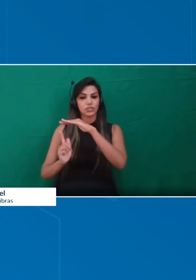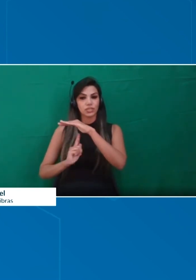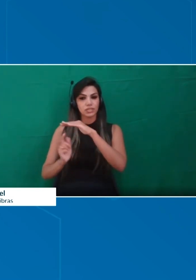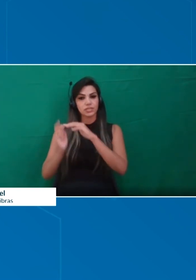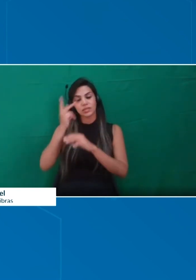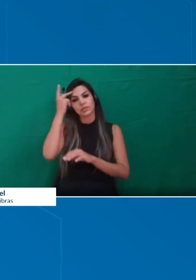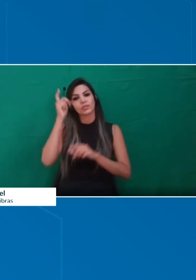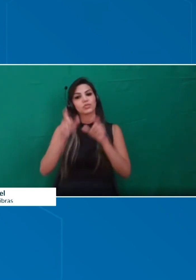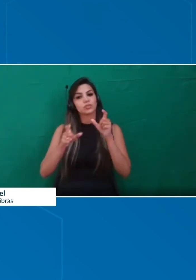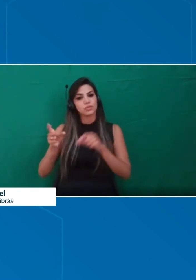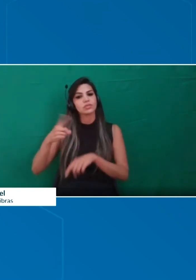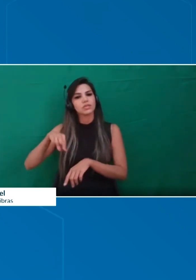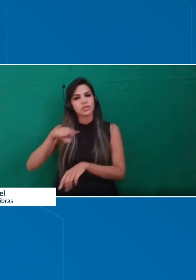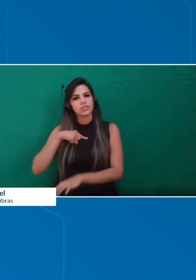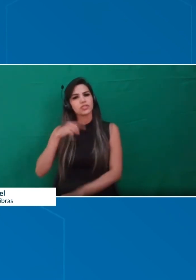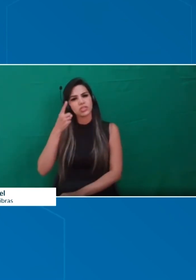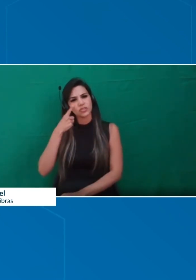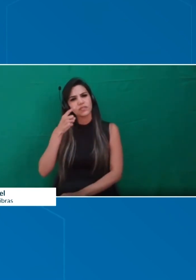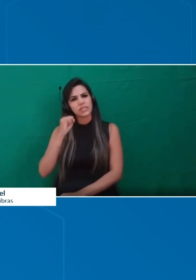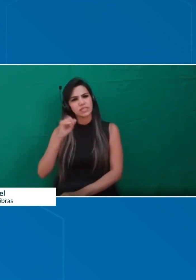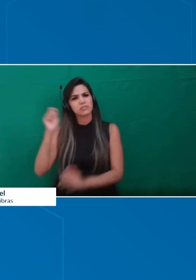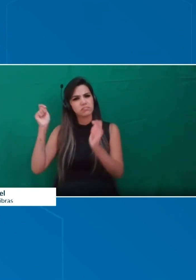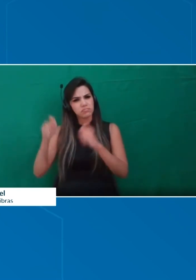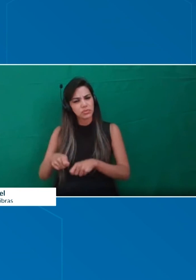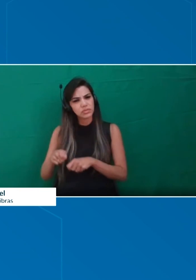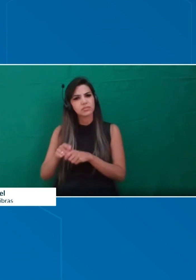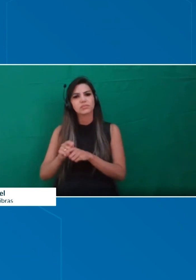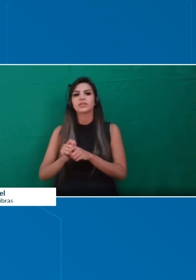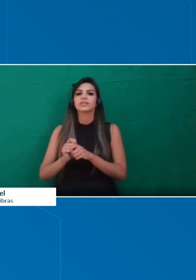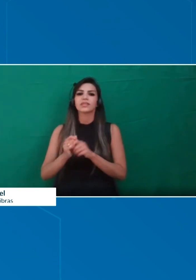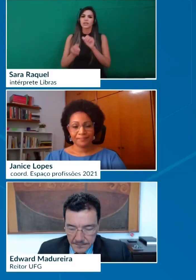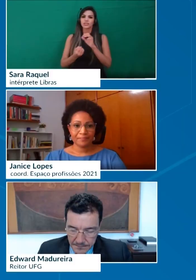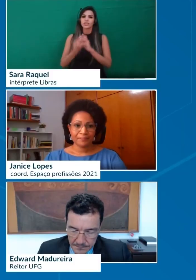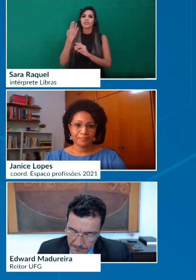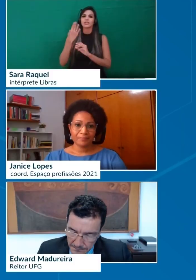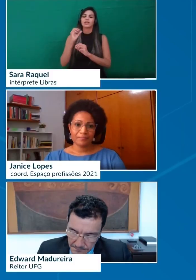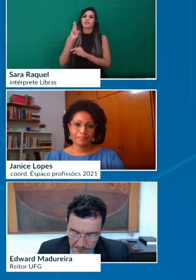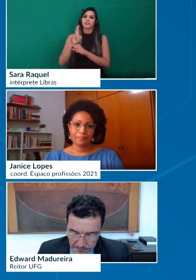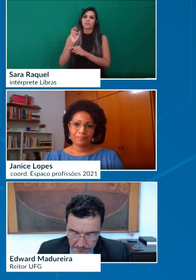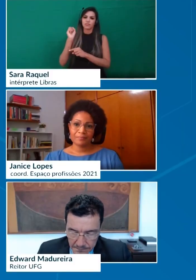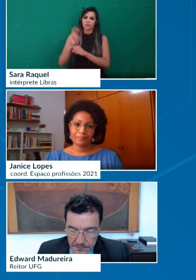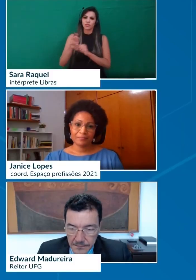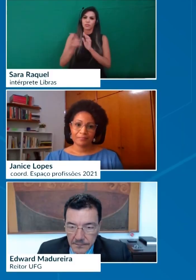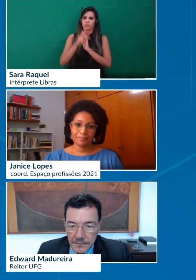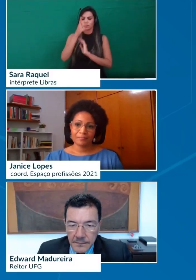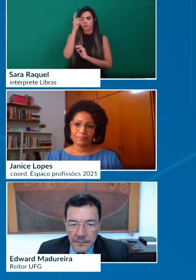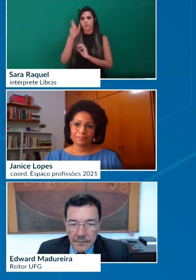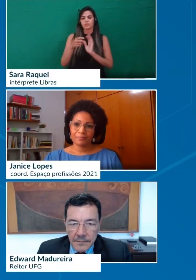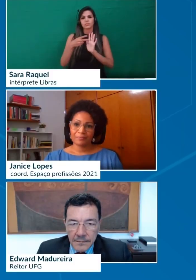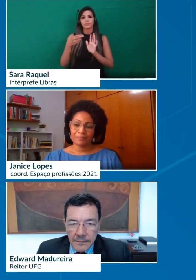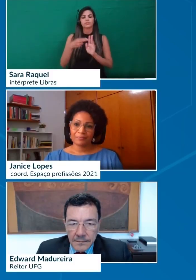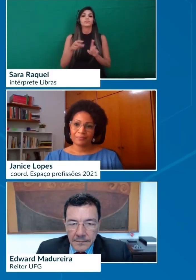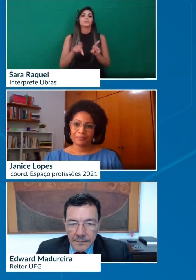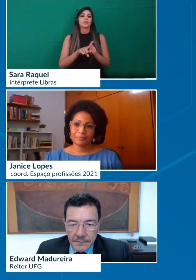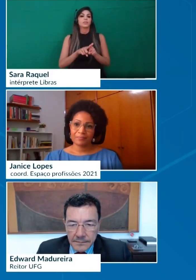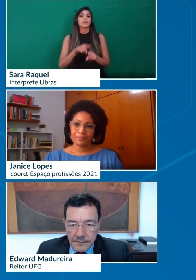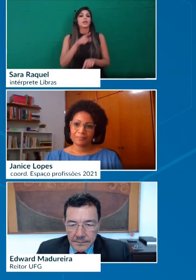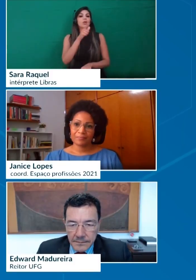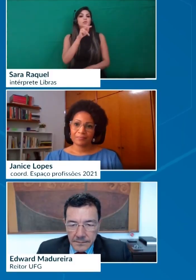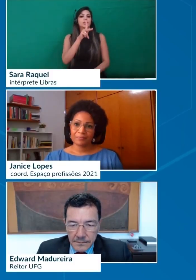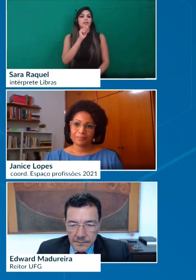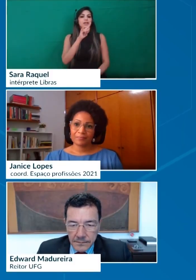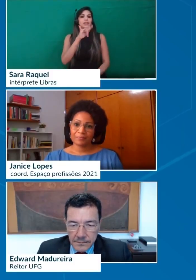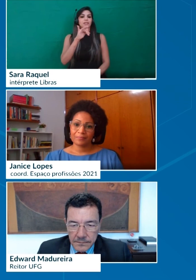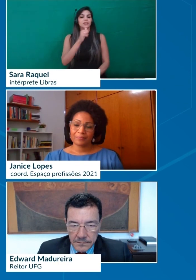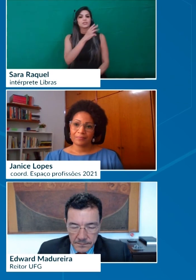essa demanda colocada aqui. Perfeito. A Caliandra Brito, terceiro B, também é do